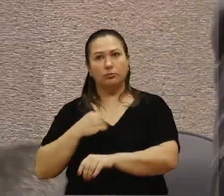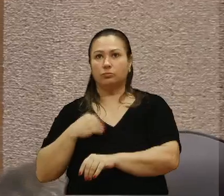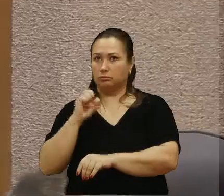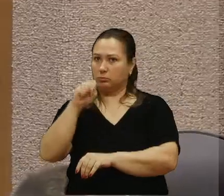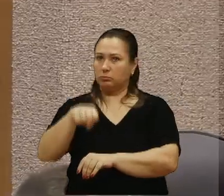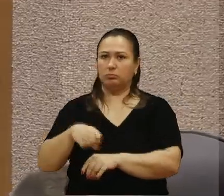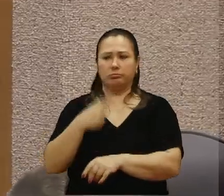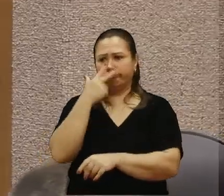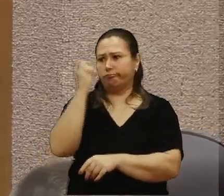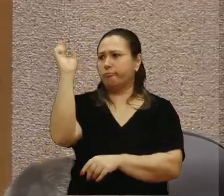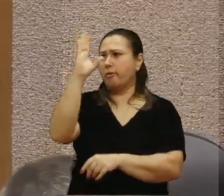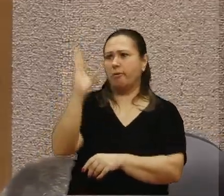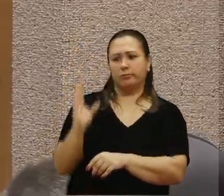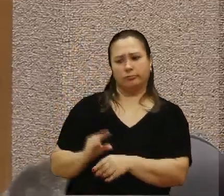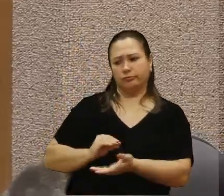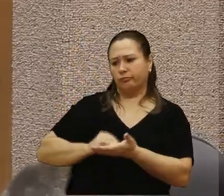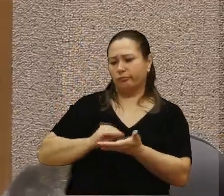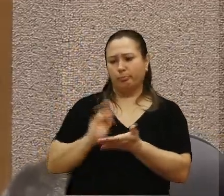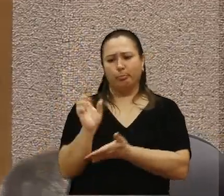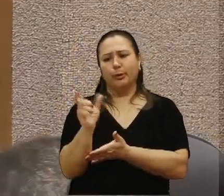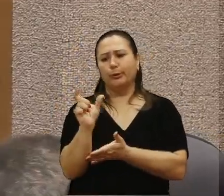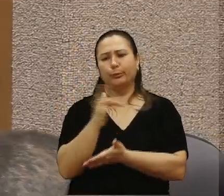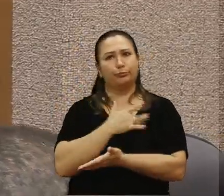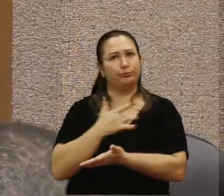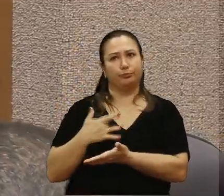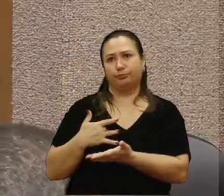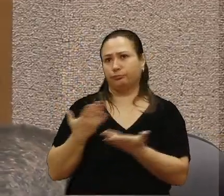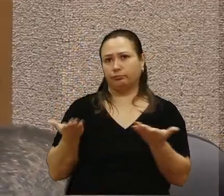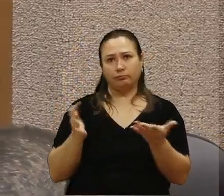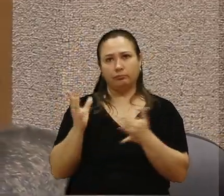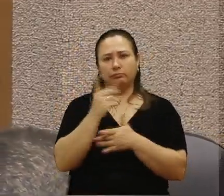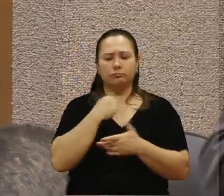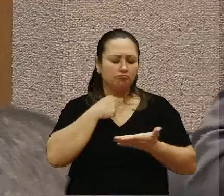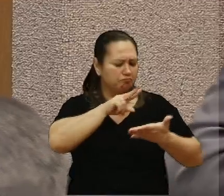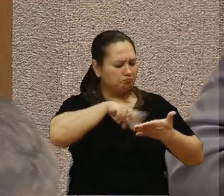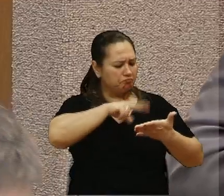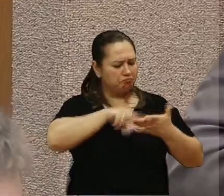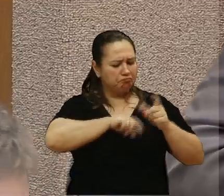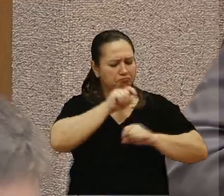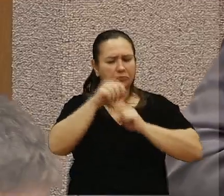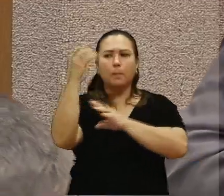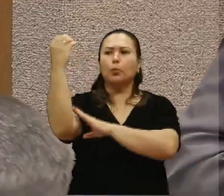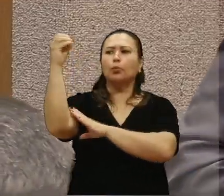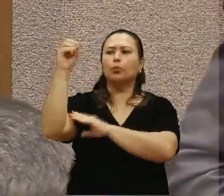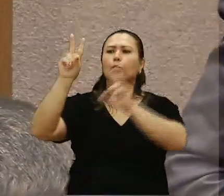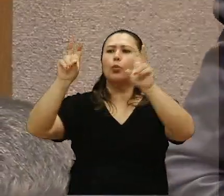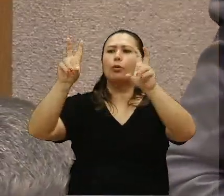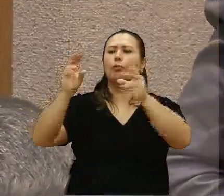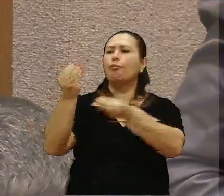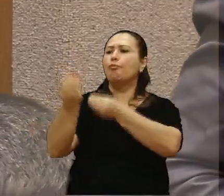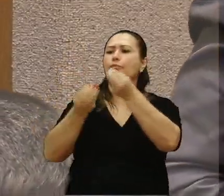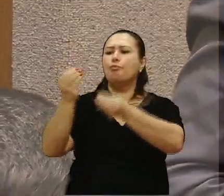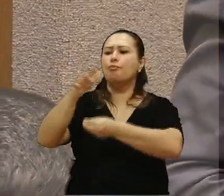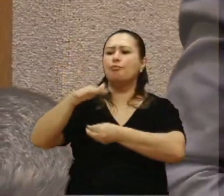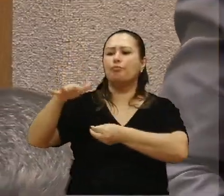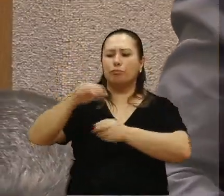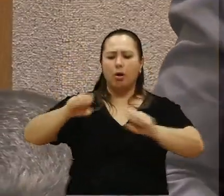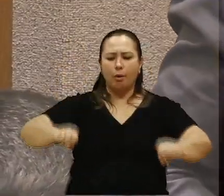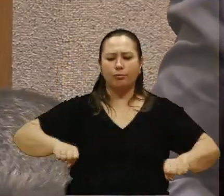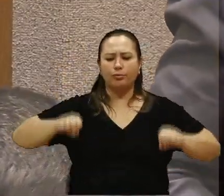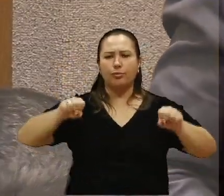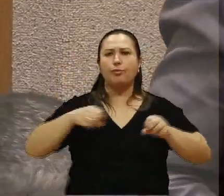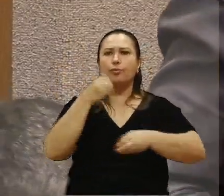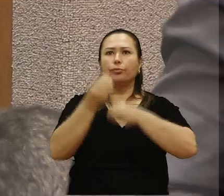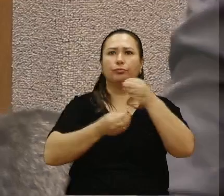falta em todo o Brasil, como falta nos planos de saúde, por fim. Mas eu estava lendo, inclusive, sobre Porto Alegre, a situação da saúde, Canoas com